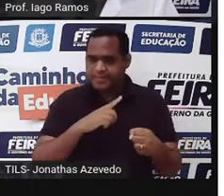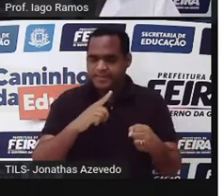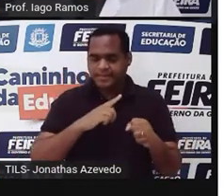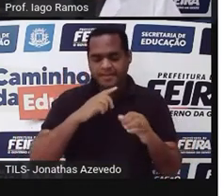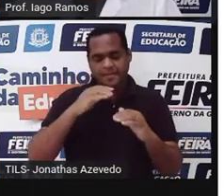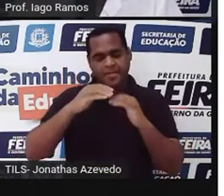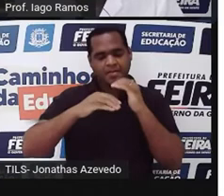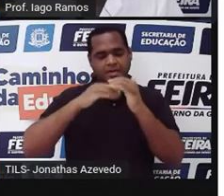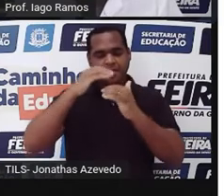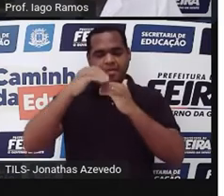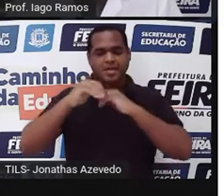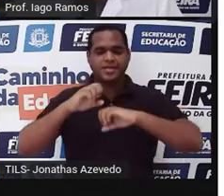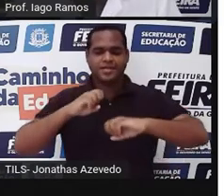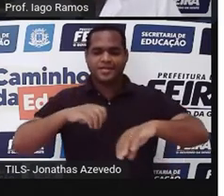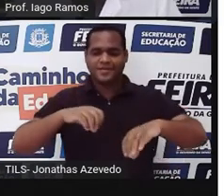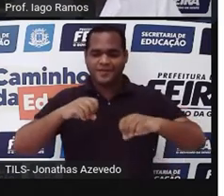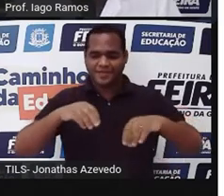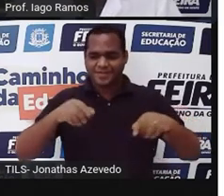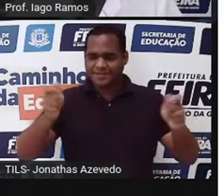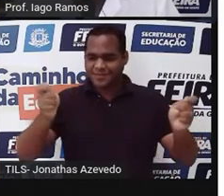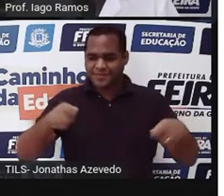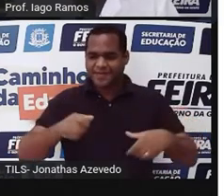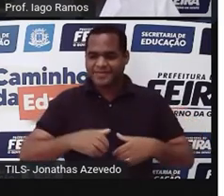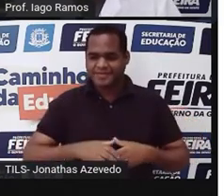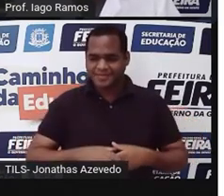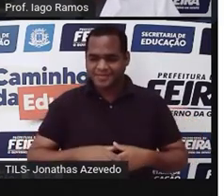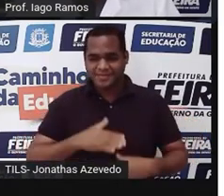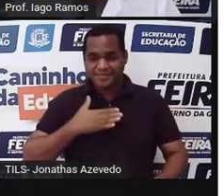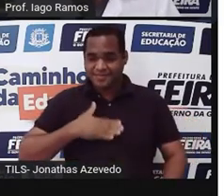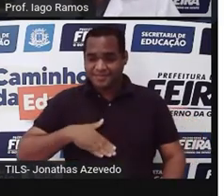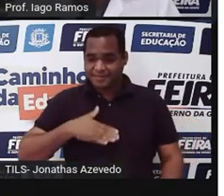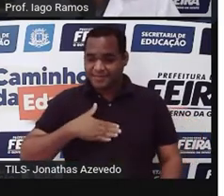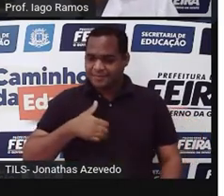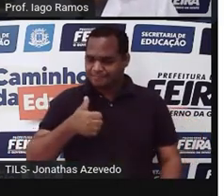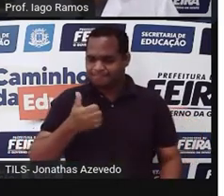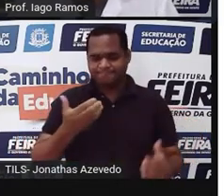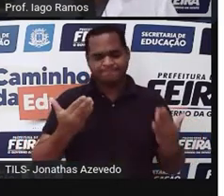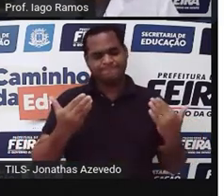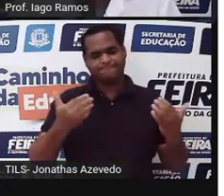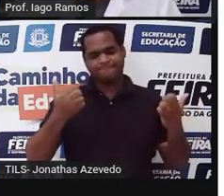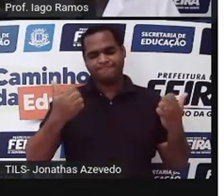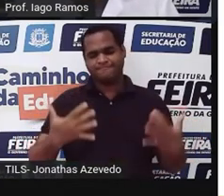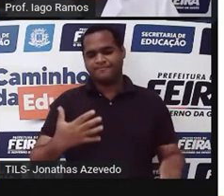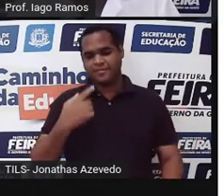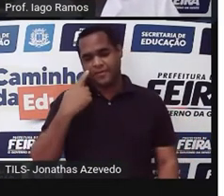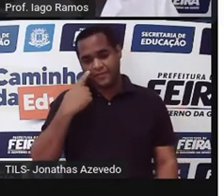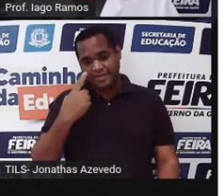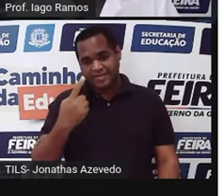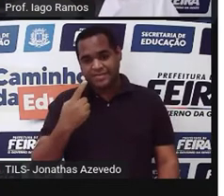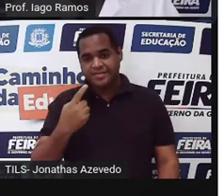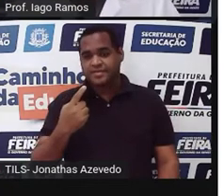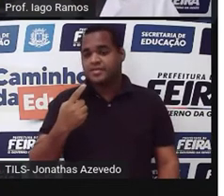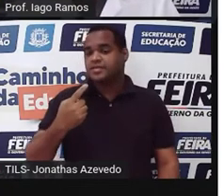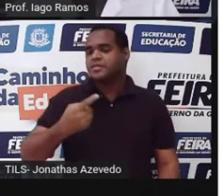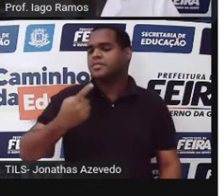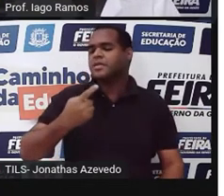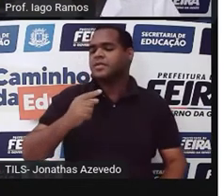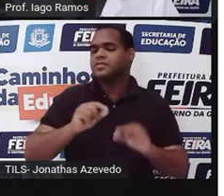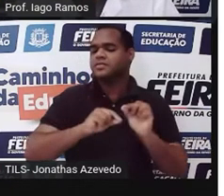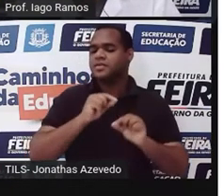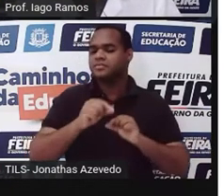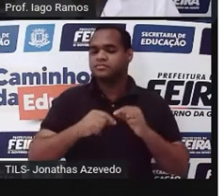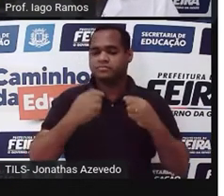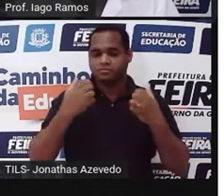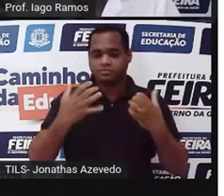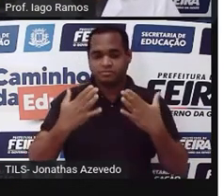nessa aula tá tranquilo então vamos lá vamos lá olha só a primeira coisa o seguinte eu